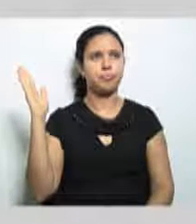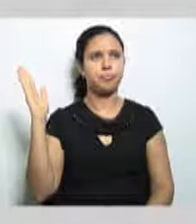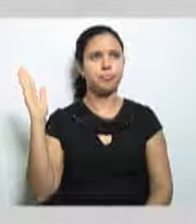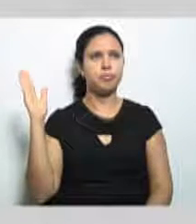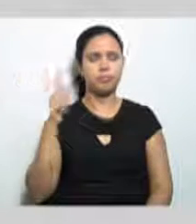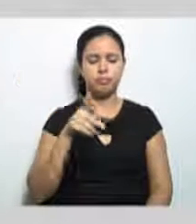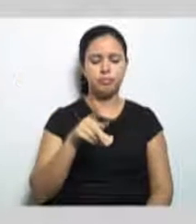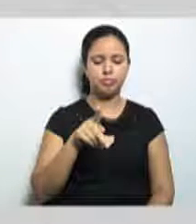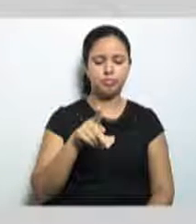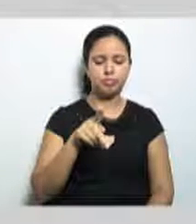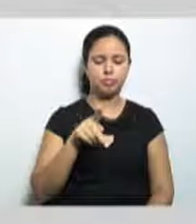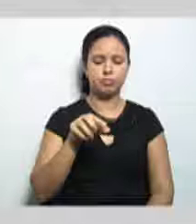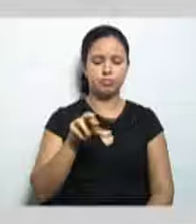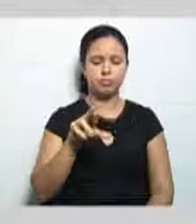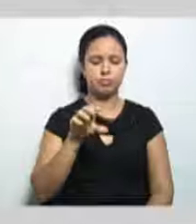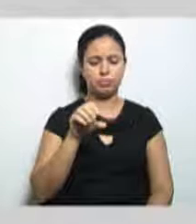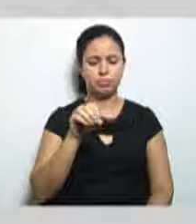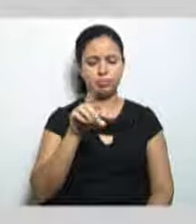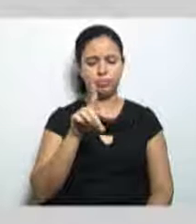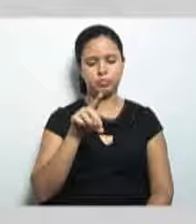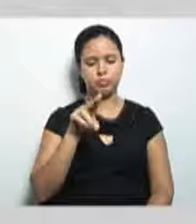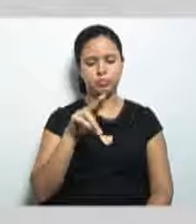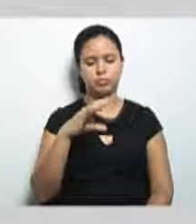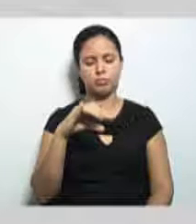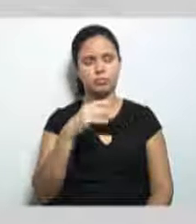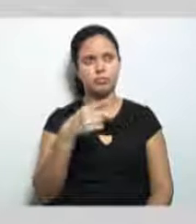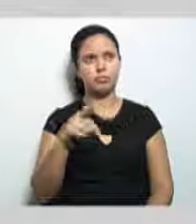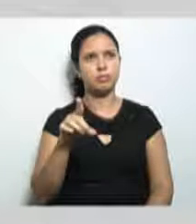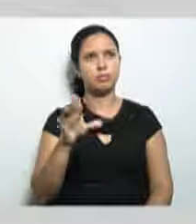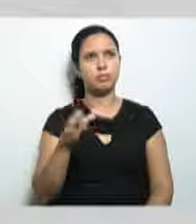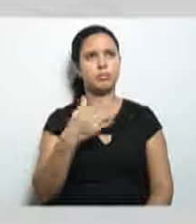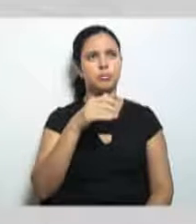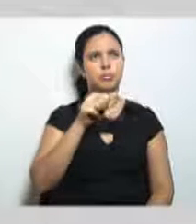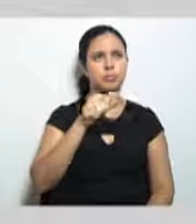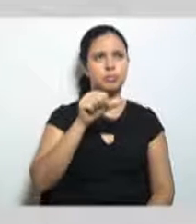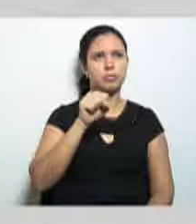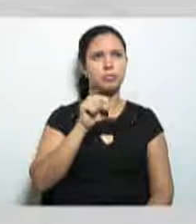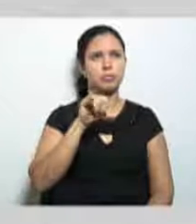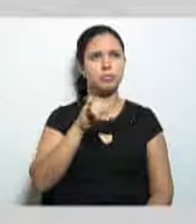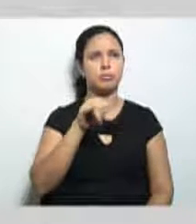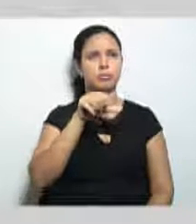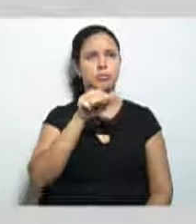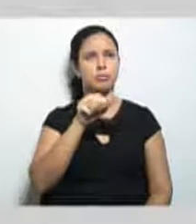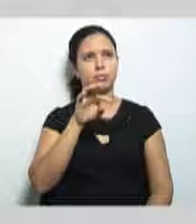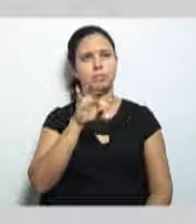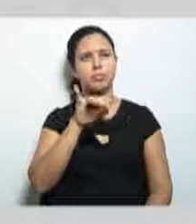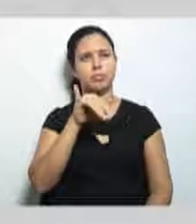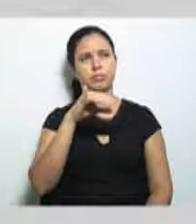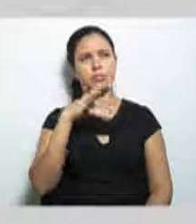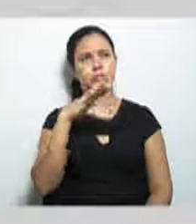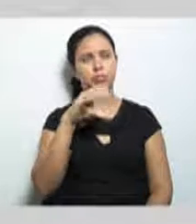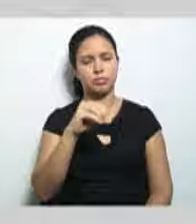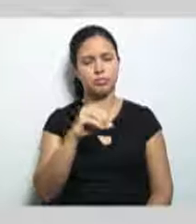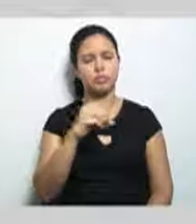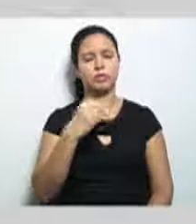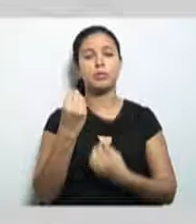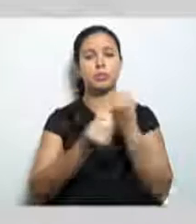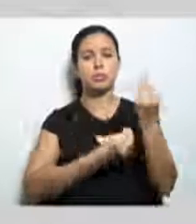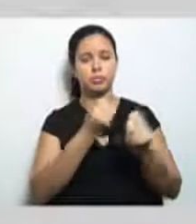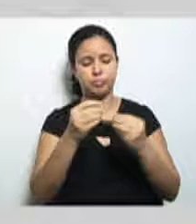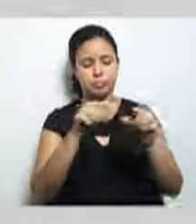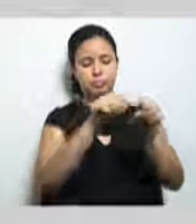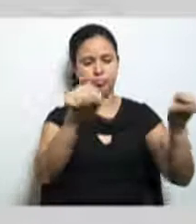asiático. Exatamente. Lá no modo de produção asiático, as terras eram do